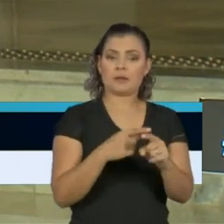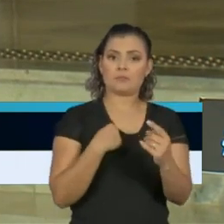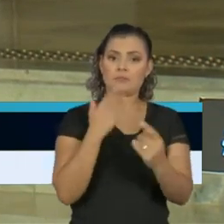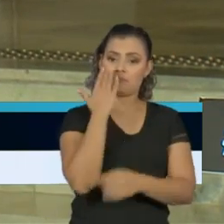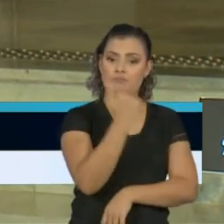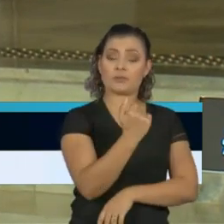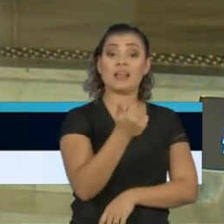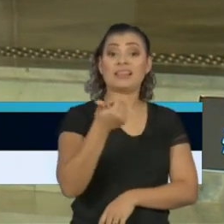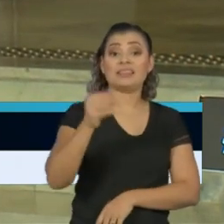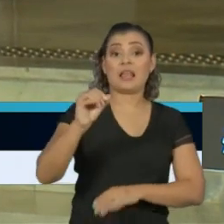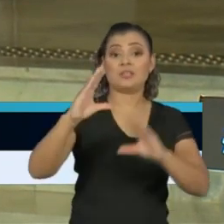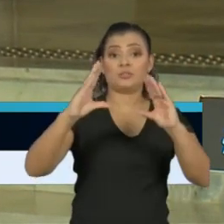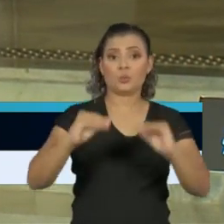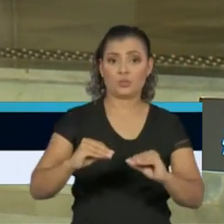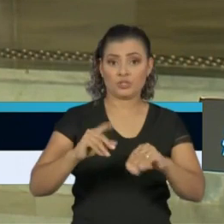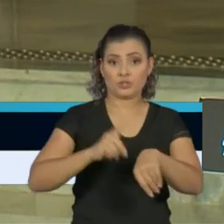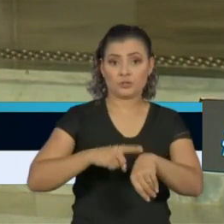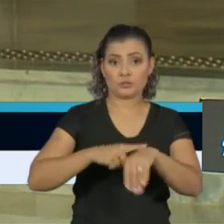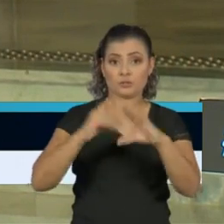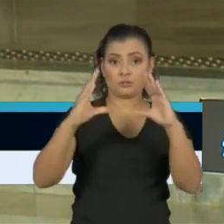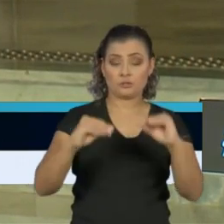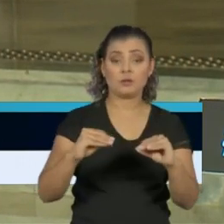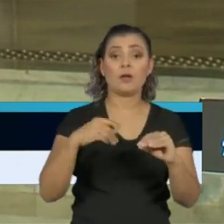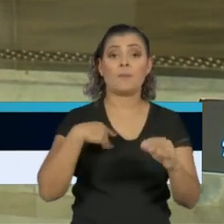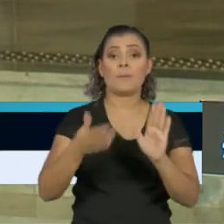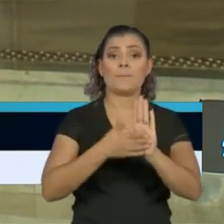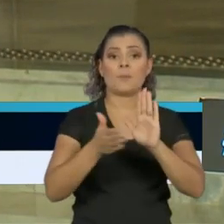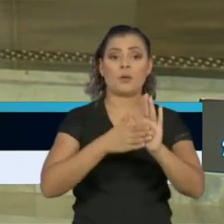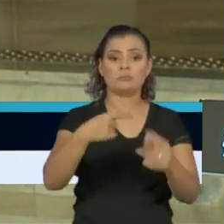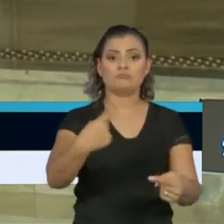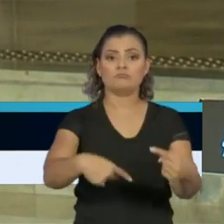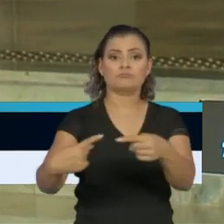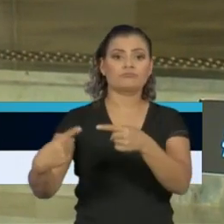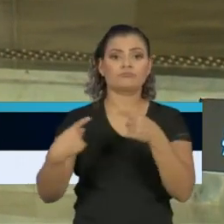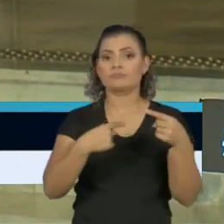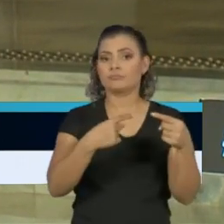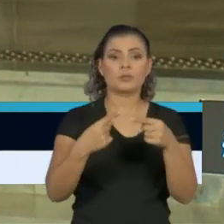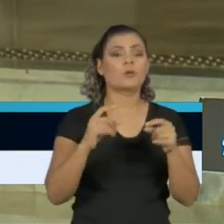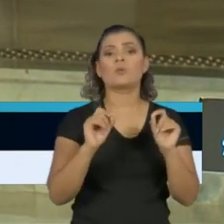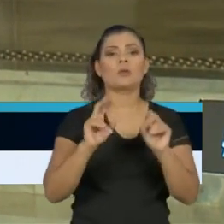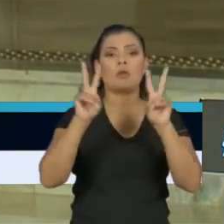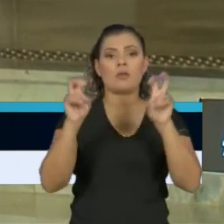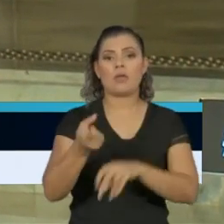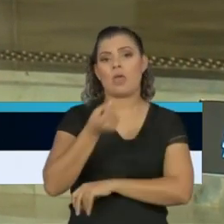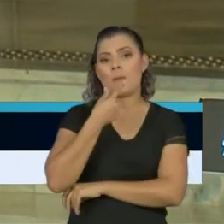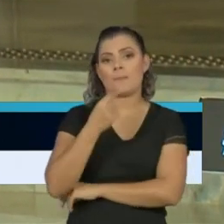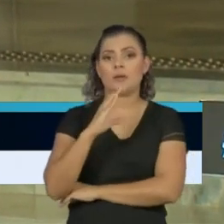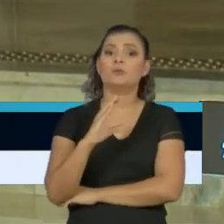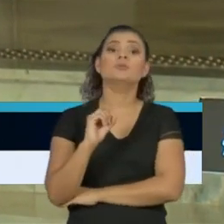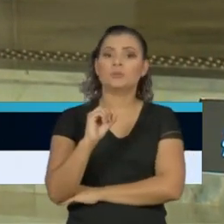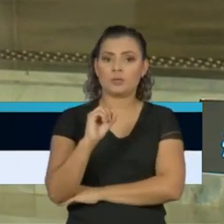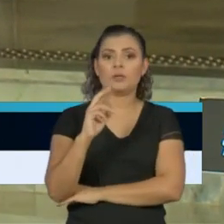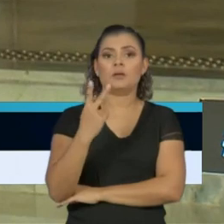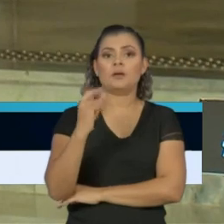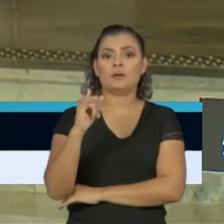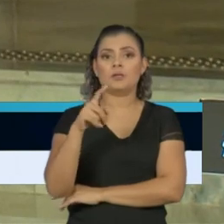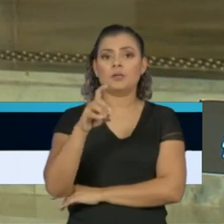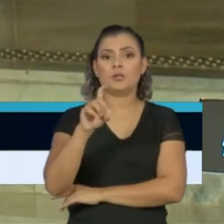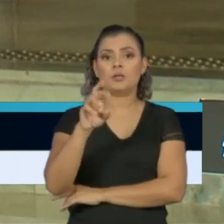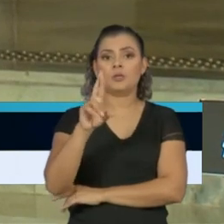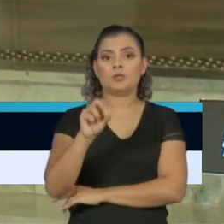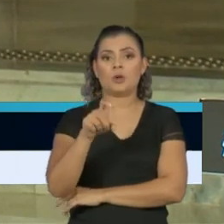da noite, para discutir o novo protocolo de hidroxicloroquina. Então, houve uma discussão e